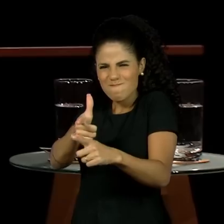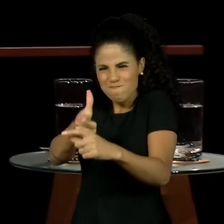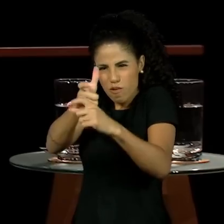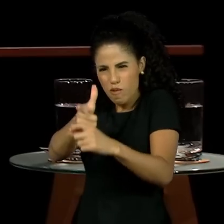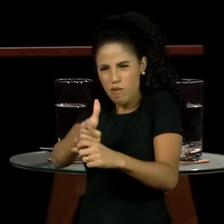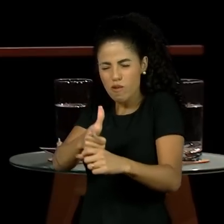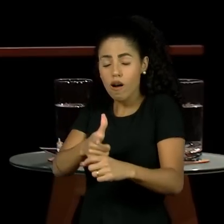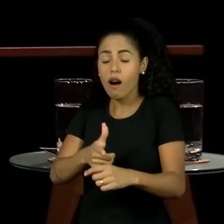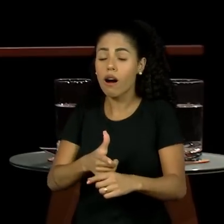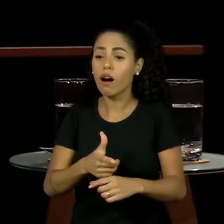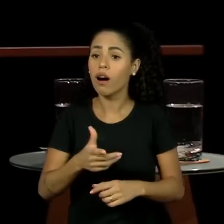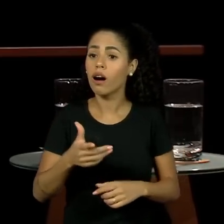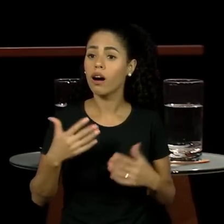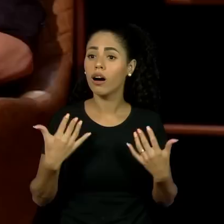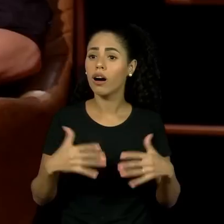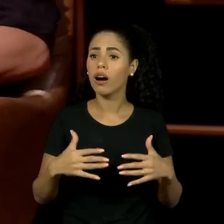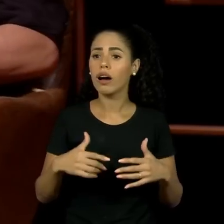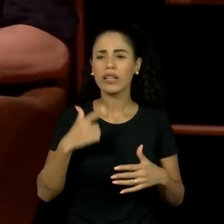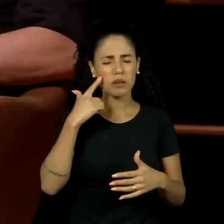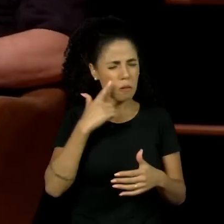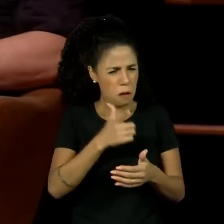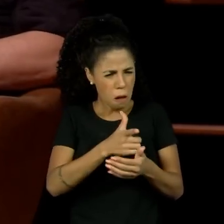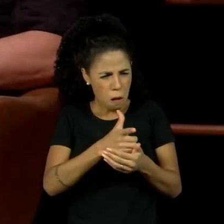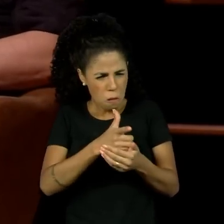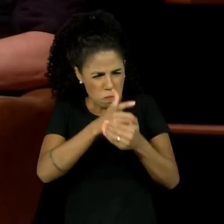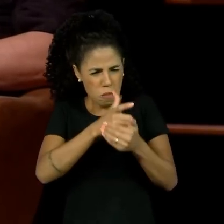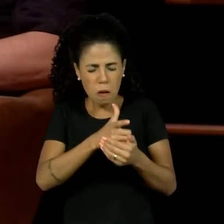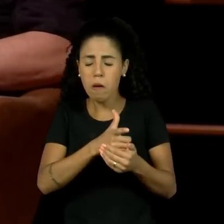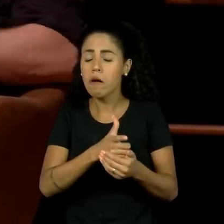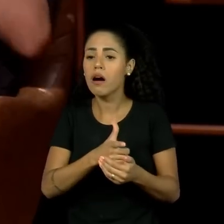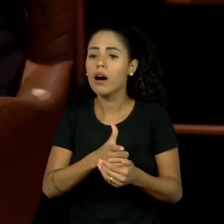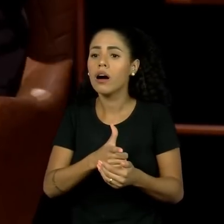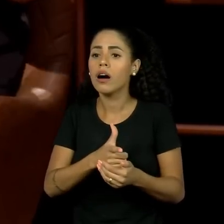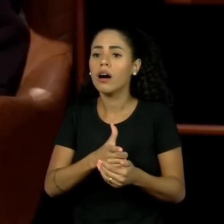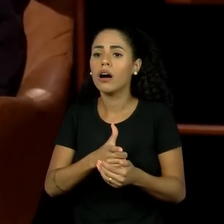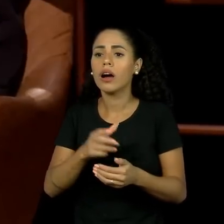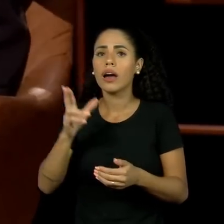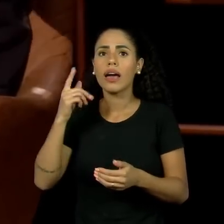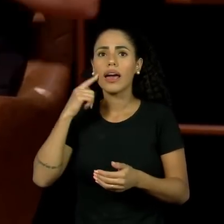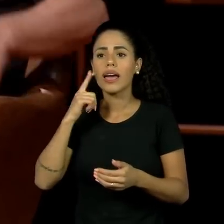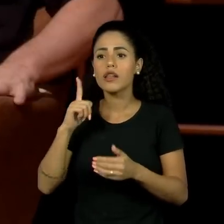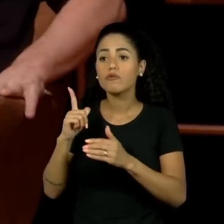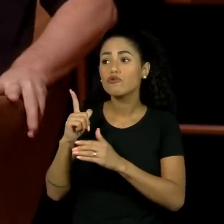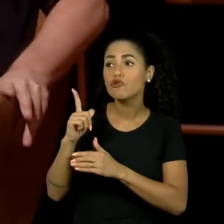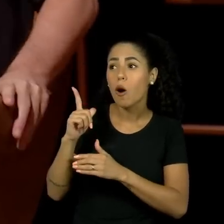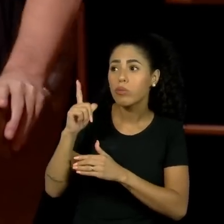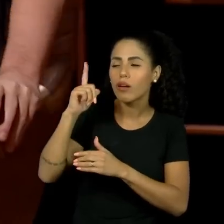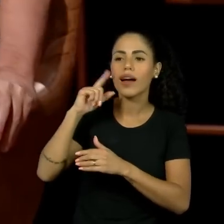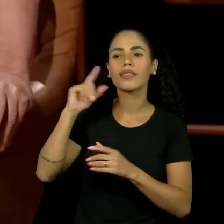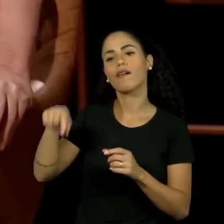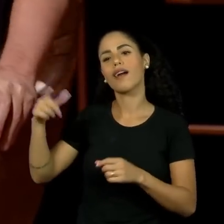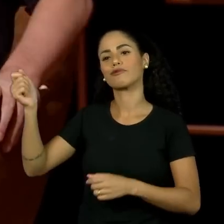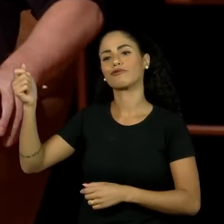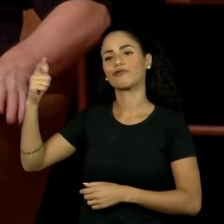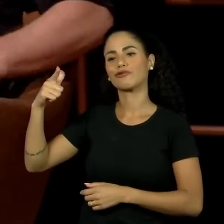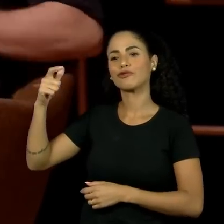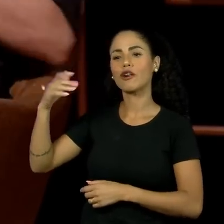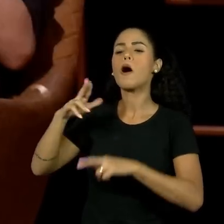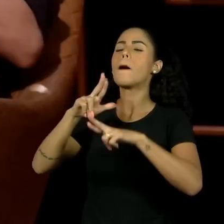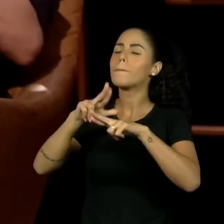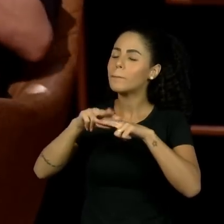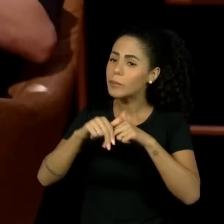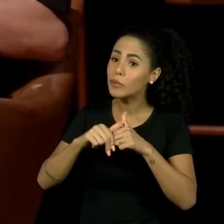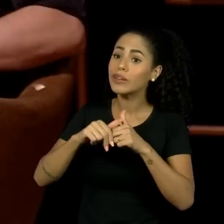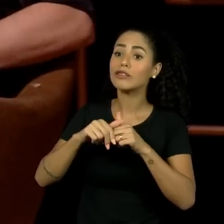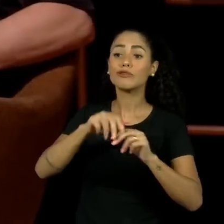dispara. Ele não dispara o gatilho. Quem dispara o gatilho é o sol. É o sol. É por isso